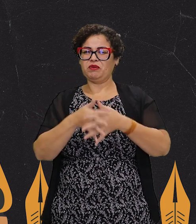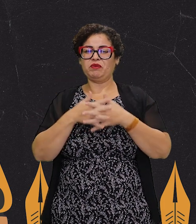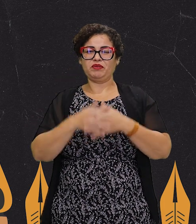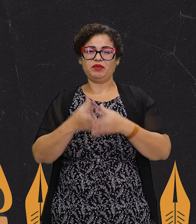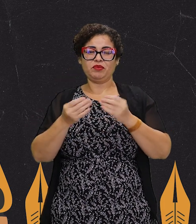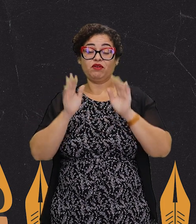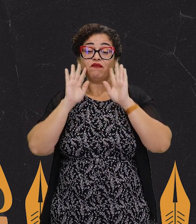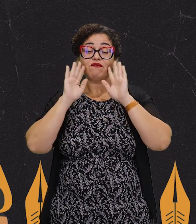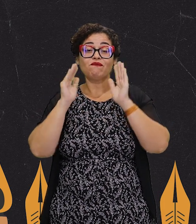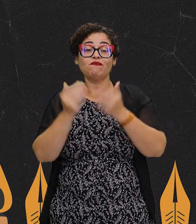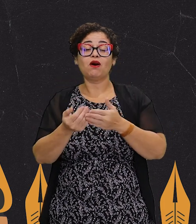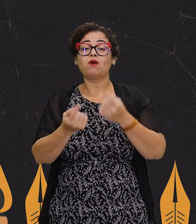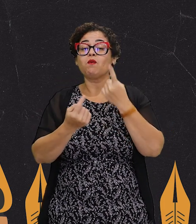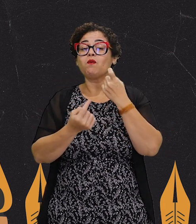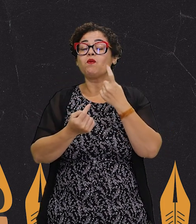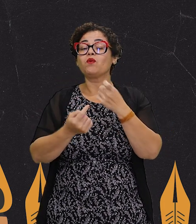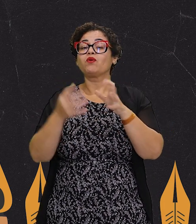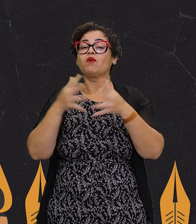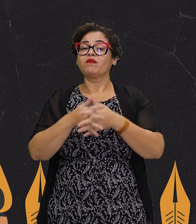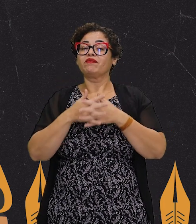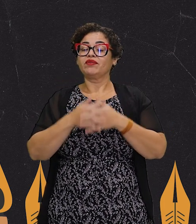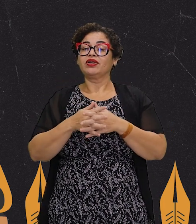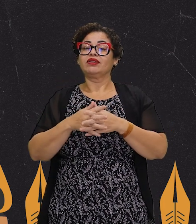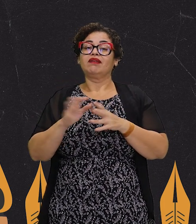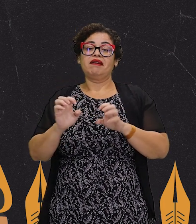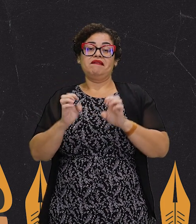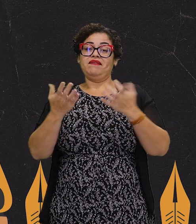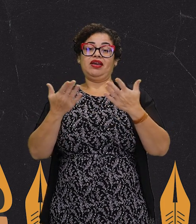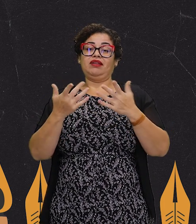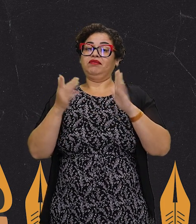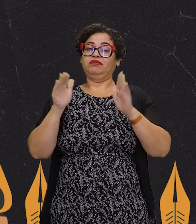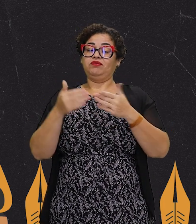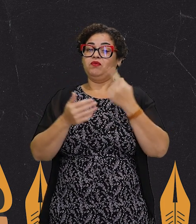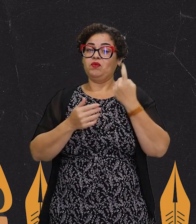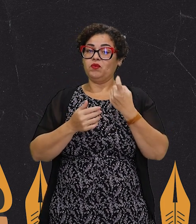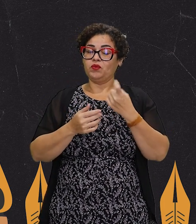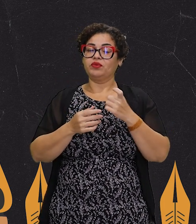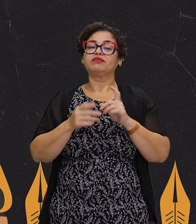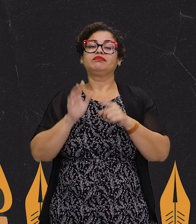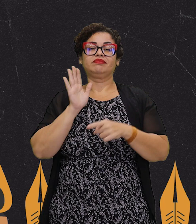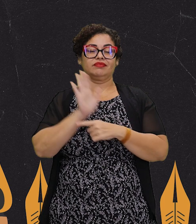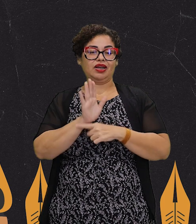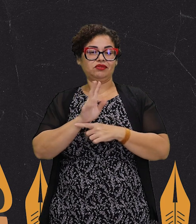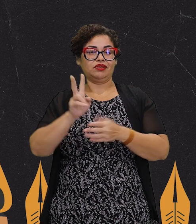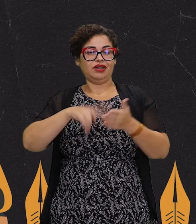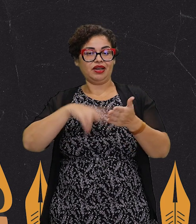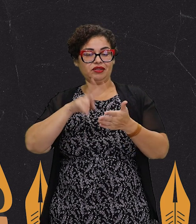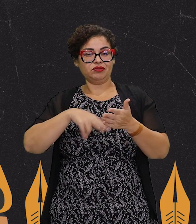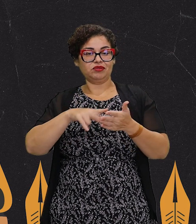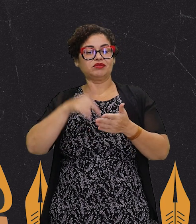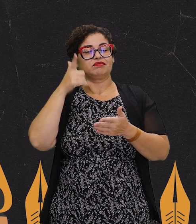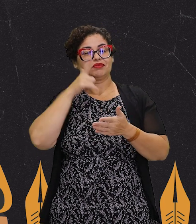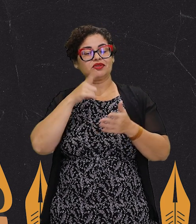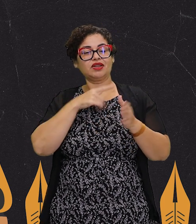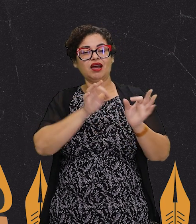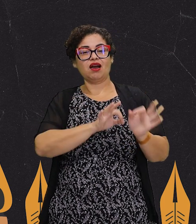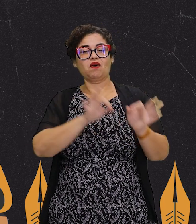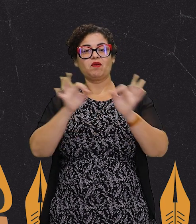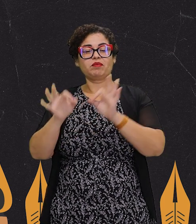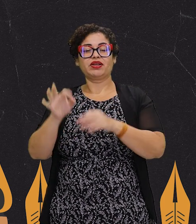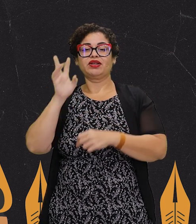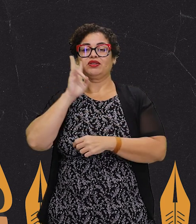tramas complexas e foque em um único conflito ou evento central. Isso ajuda os leitores